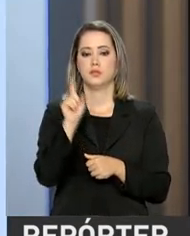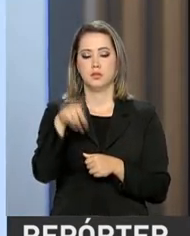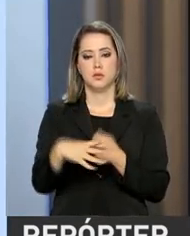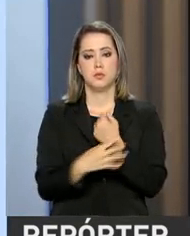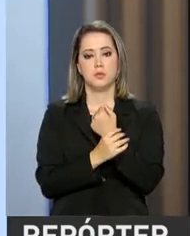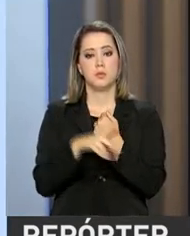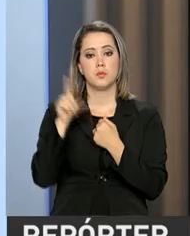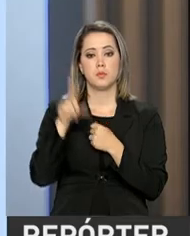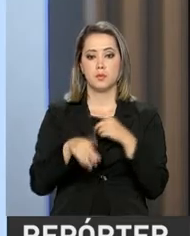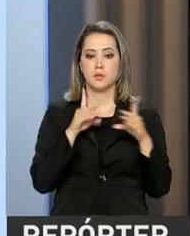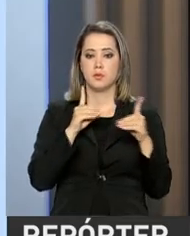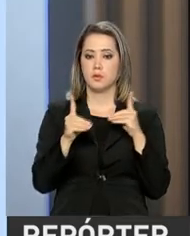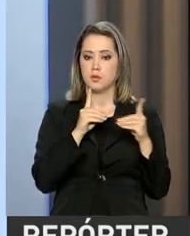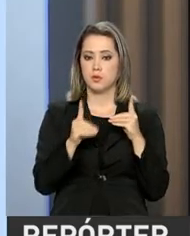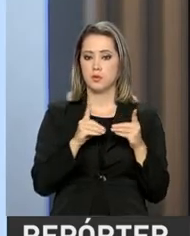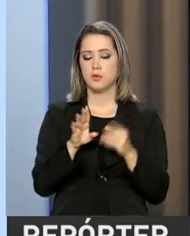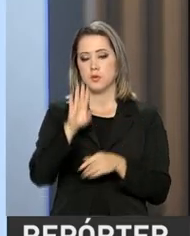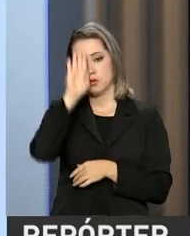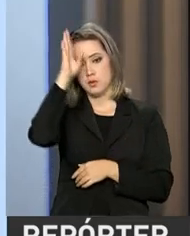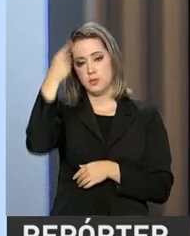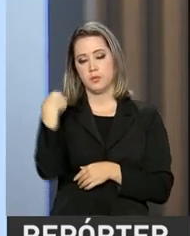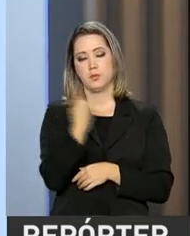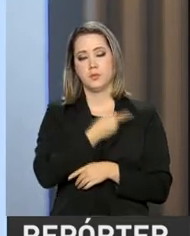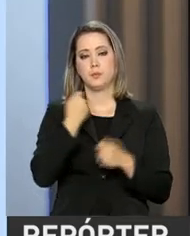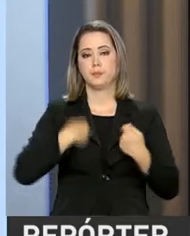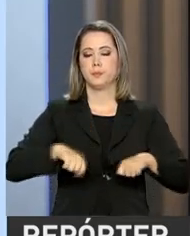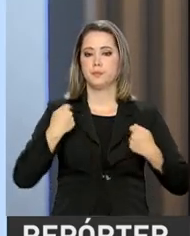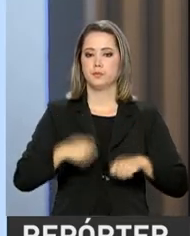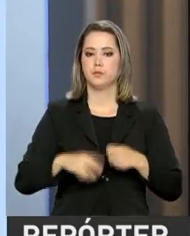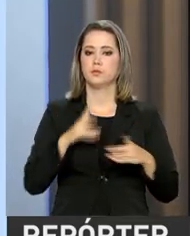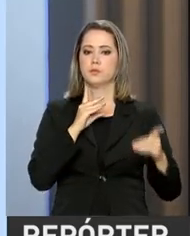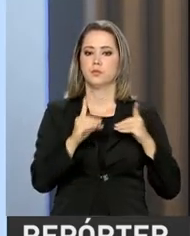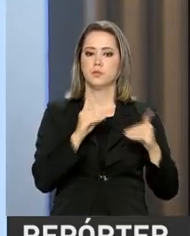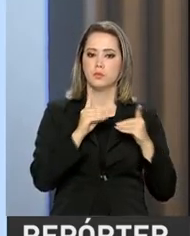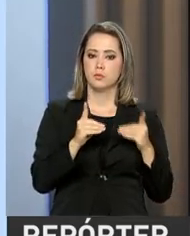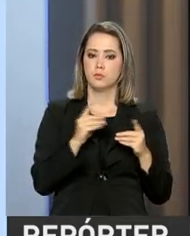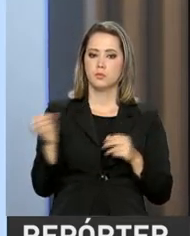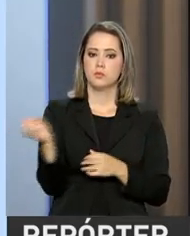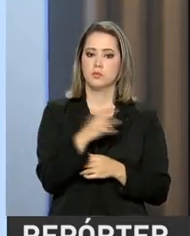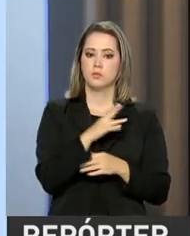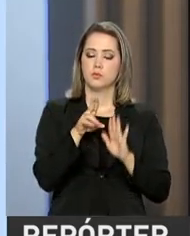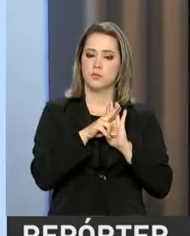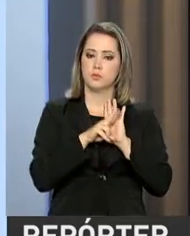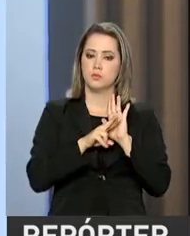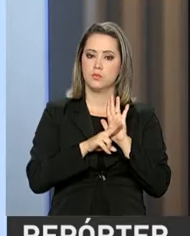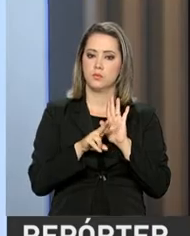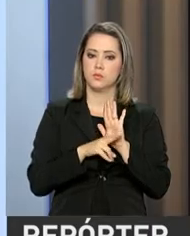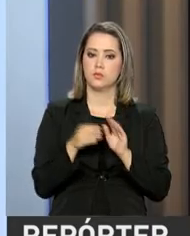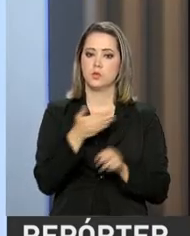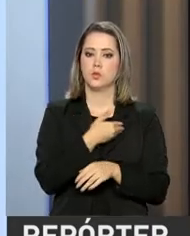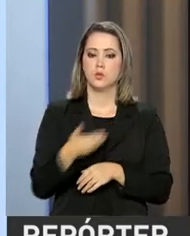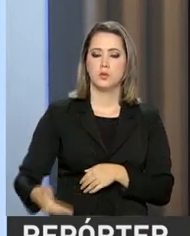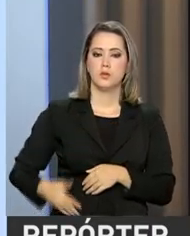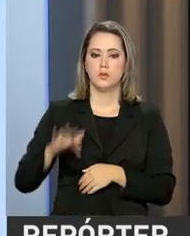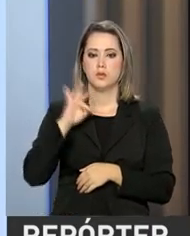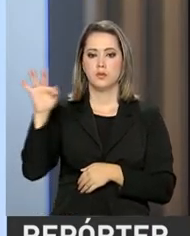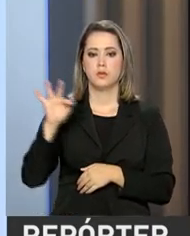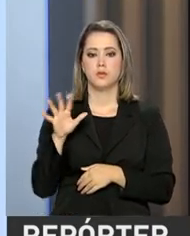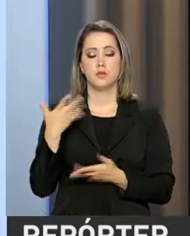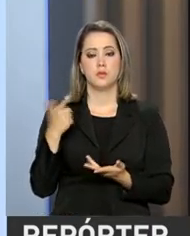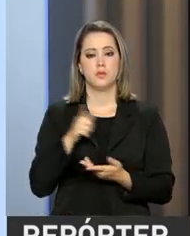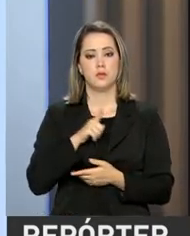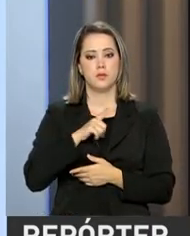é um debate prioritário. Nós precisamos discutir esse novo modelo, onde o governo federal, pela primeira vez, assume a